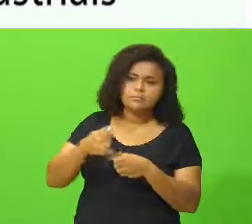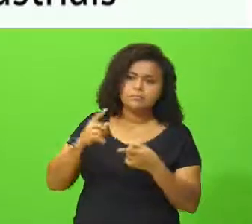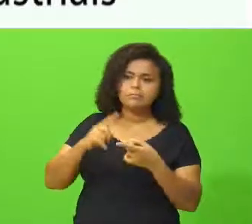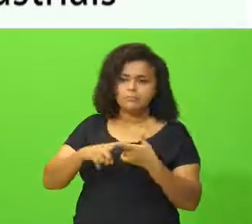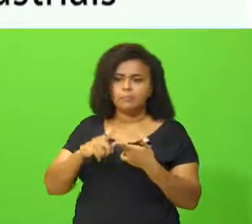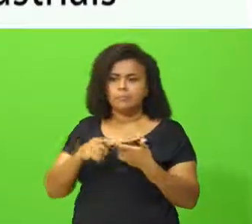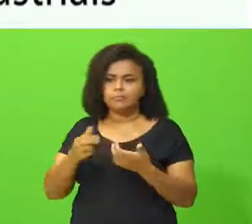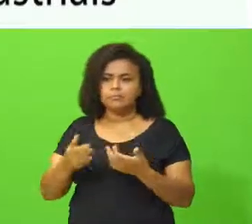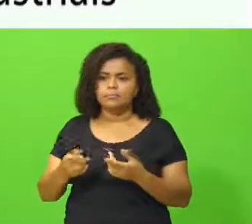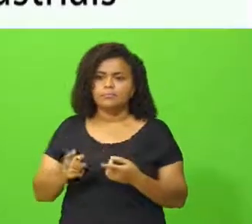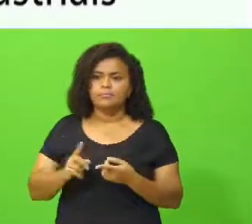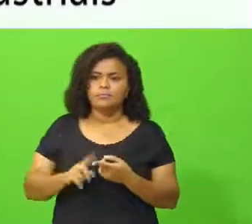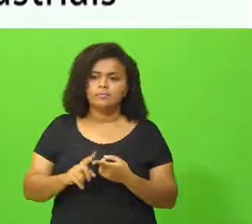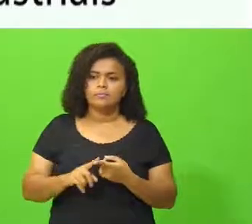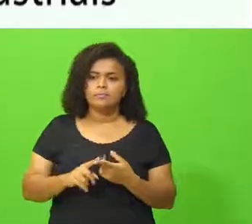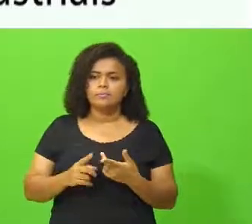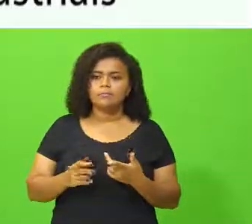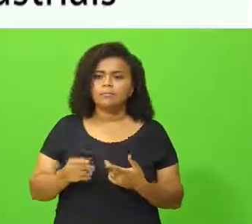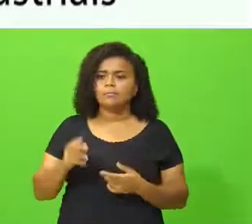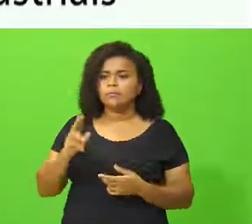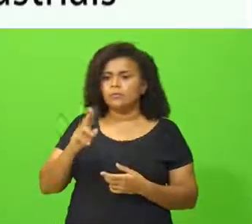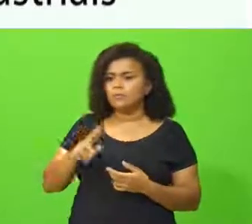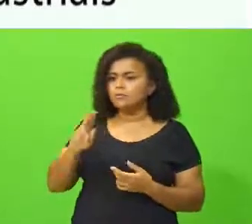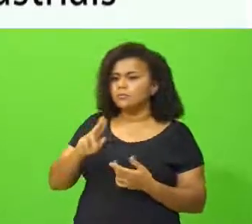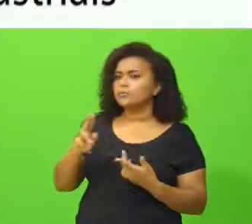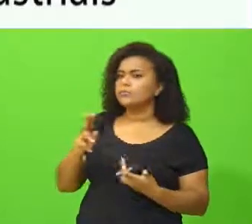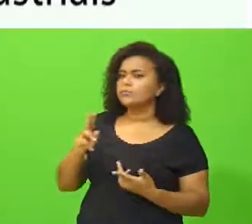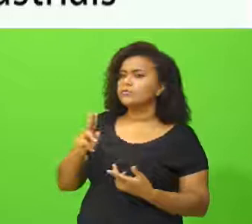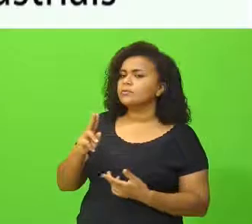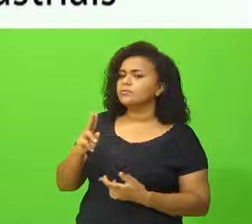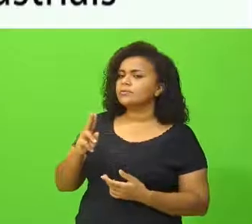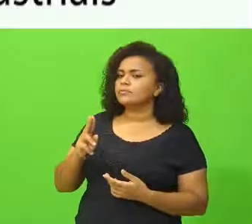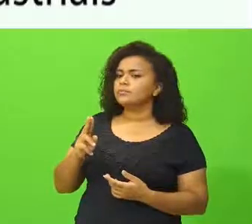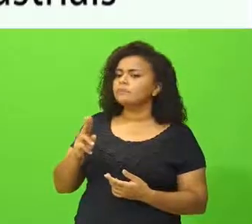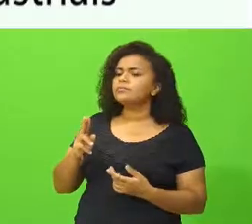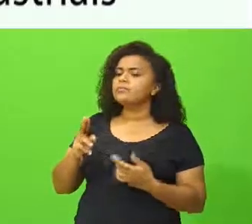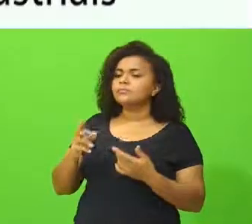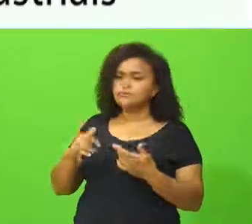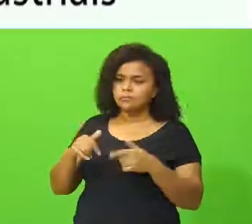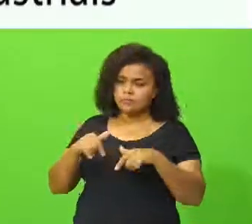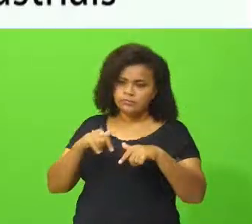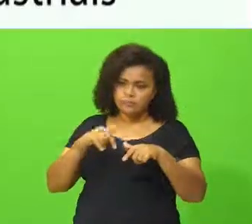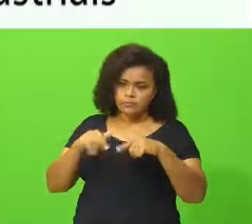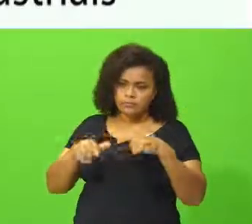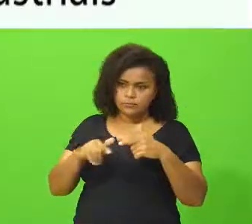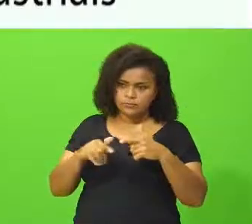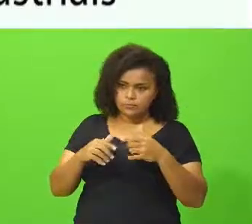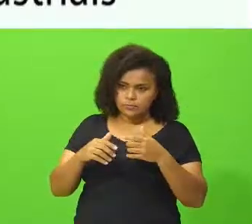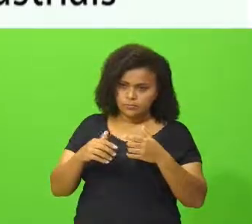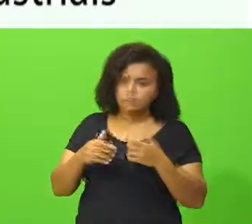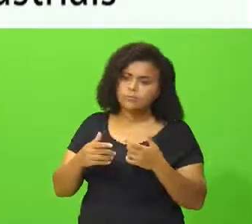etc., principalmente utilizado no transporte,